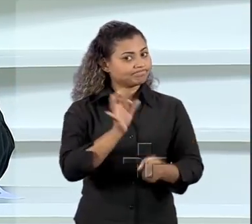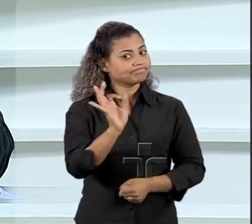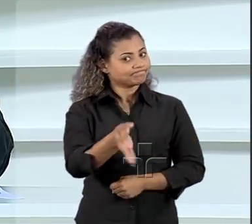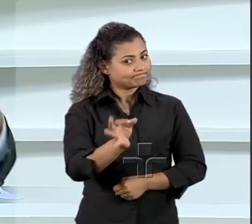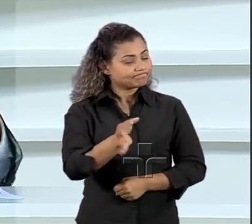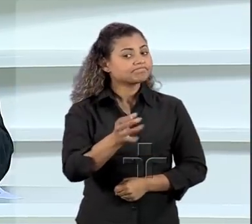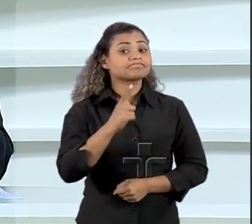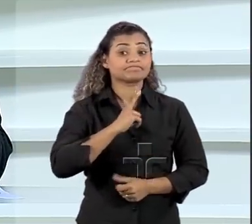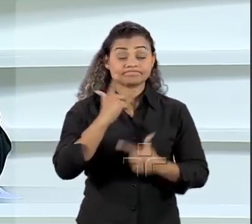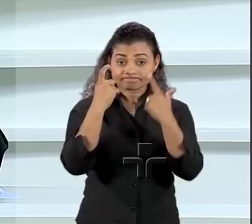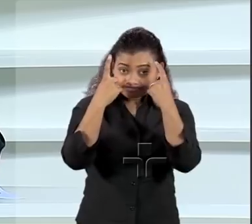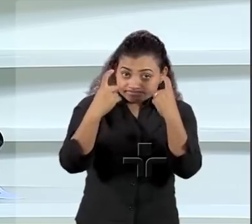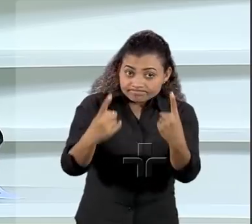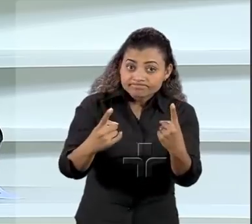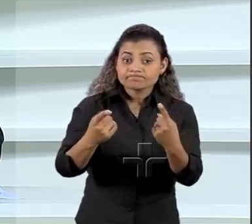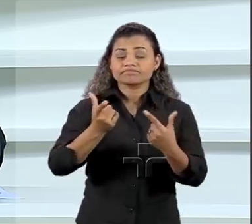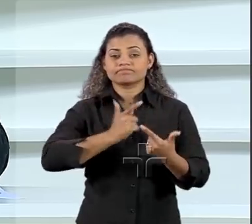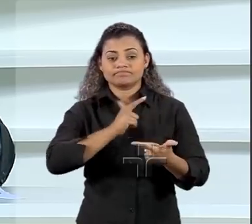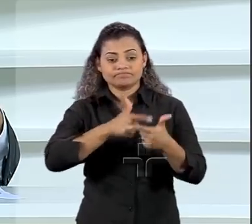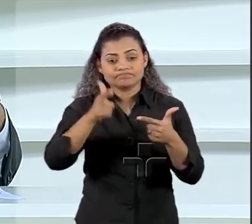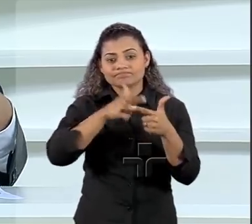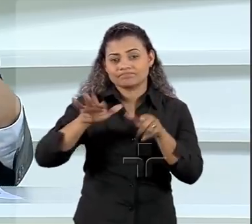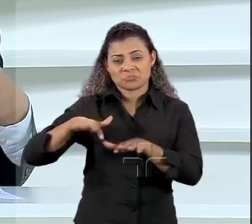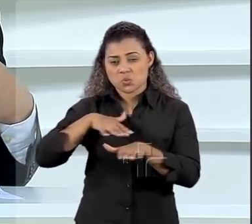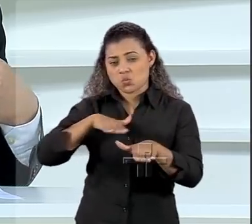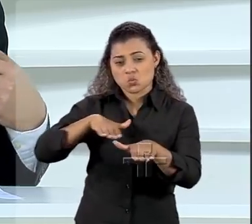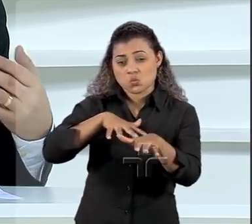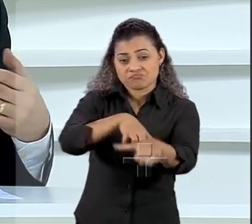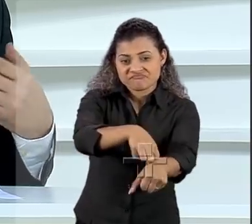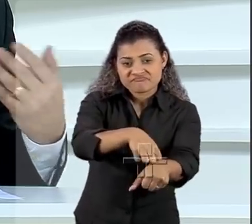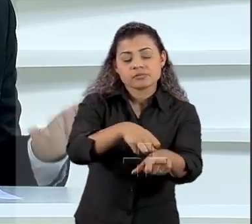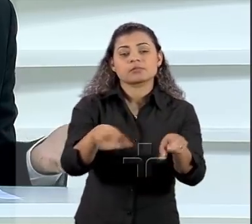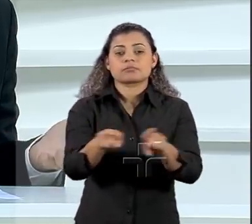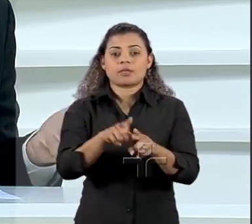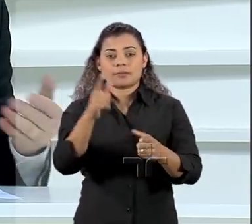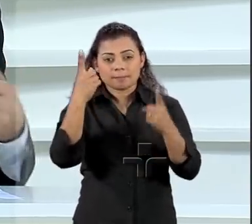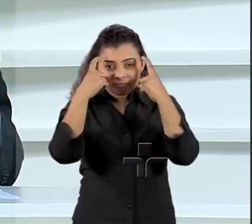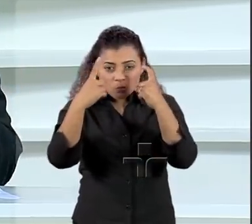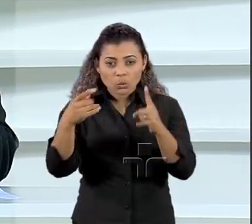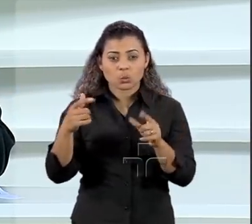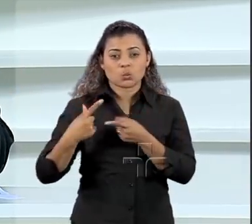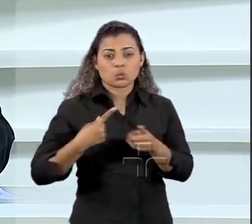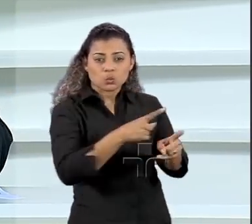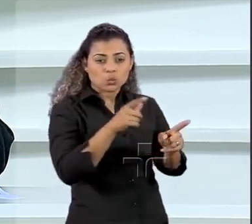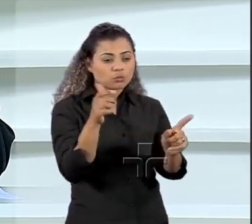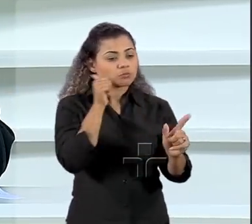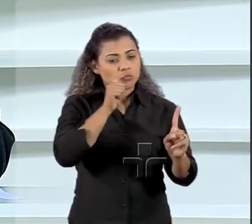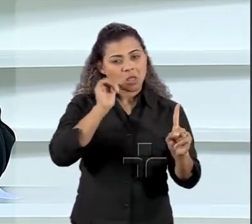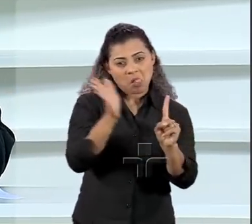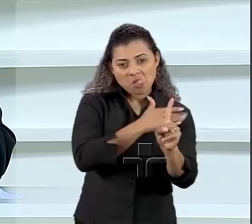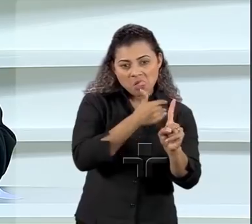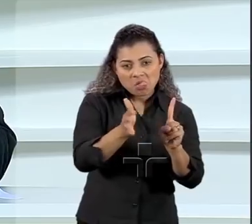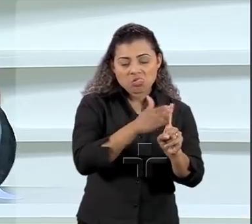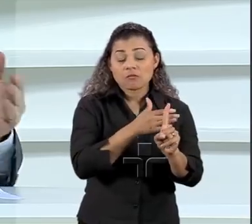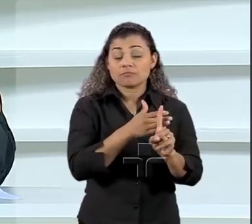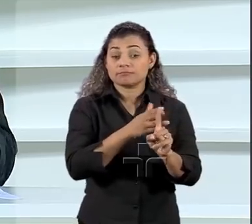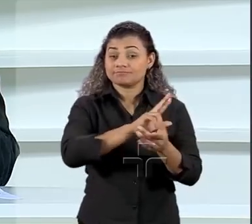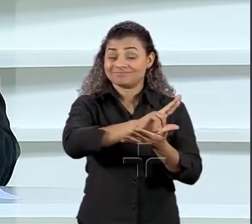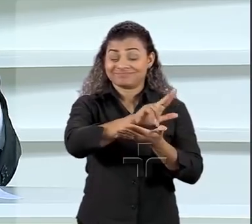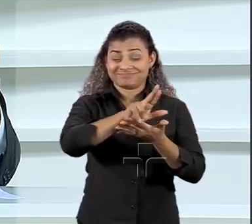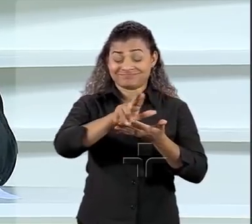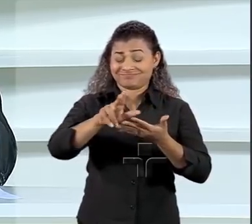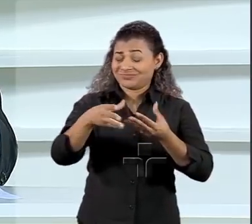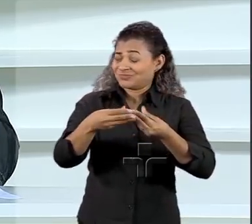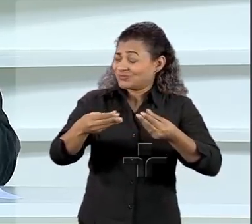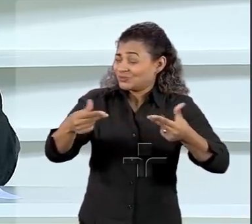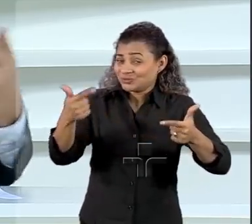que gera violência, que gera problema no trânsito, que gera problema de violência contra a mulher. Então, gera violência em geral e